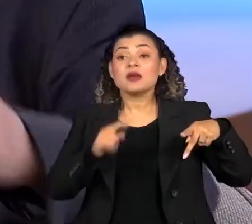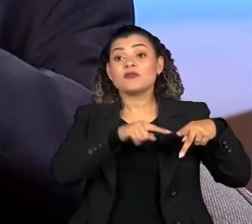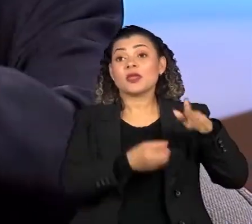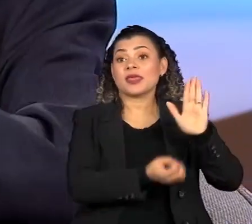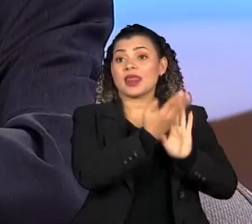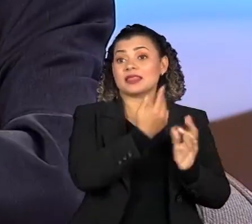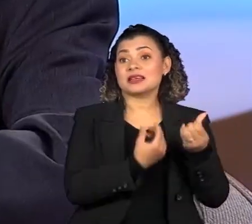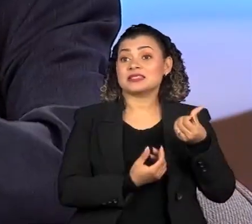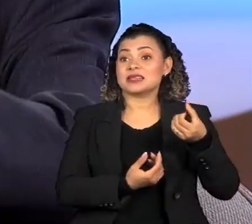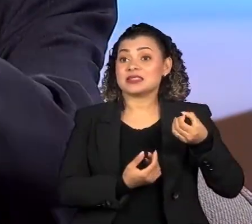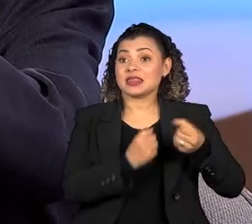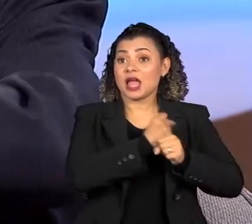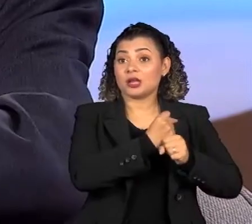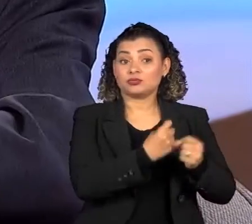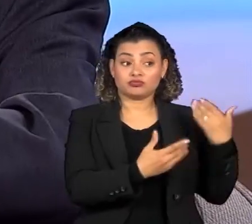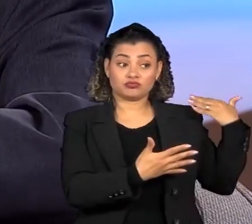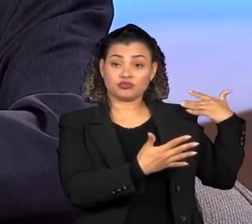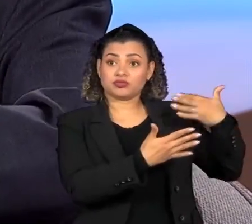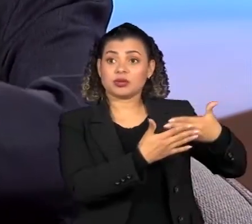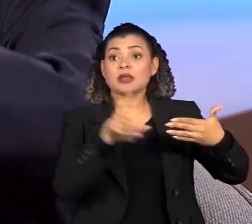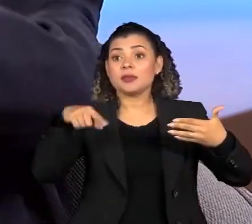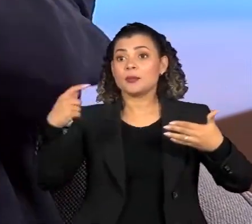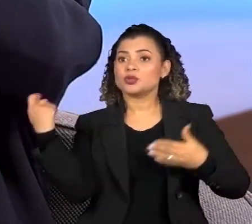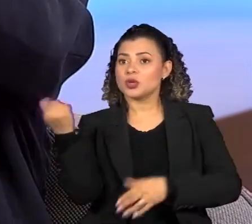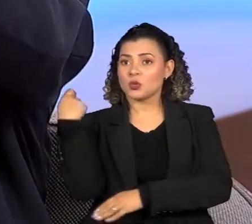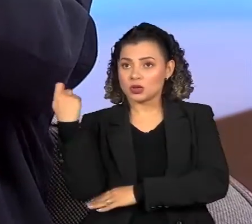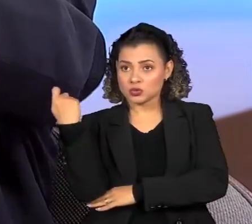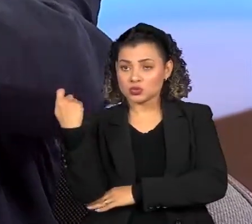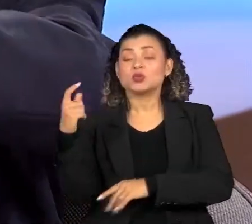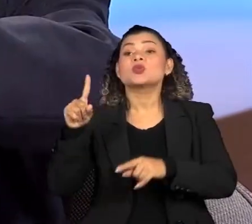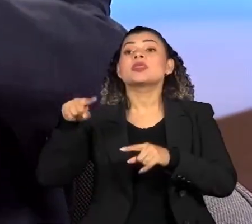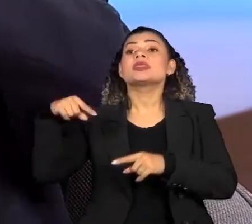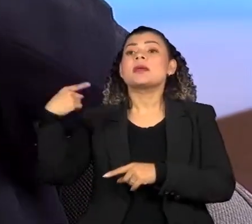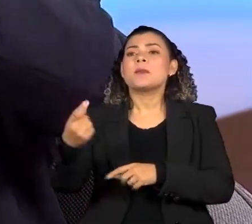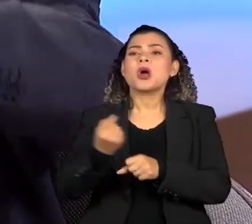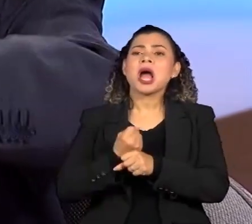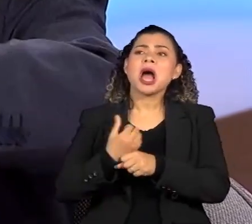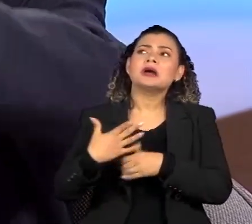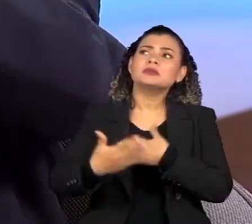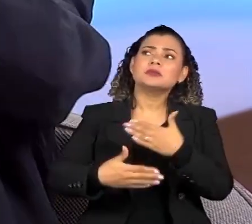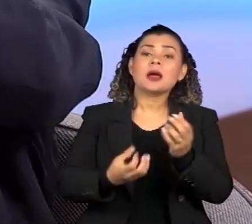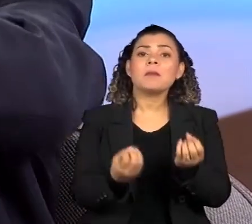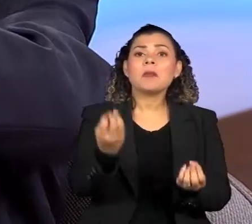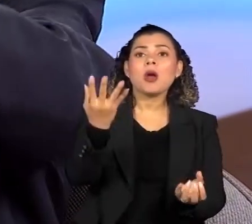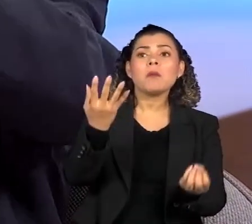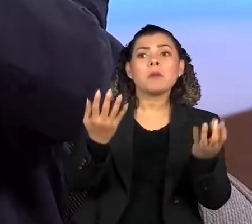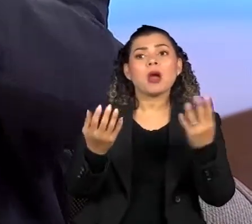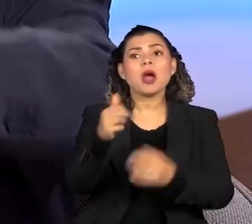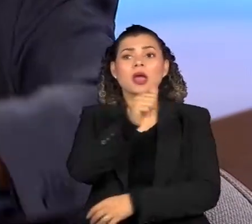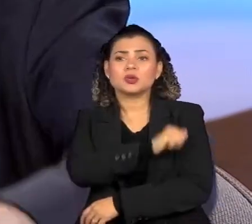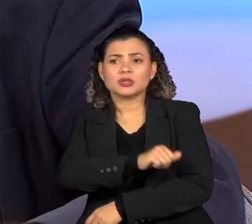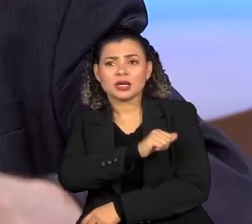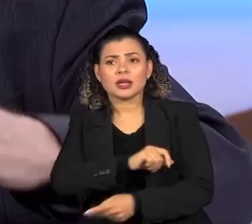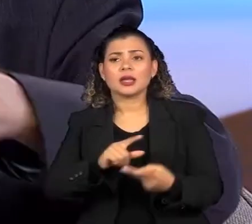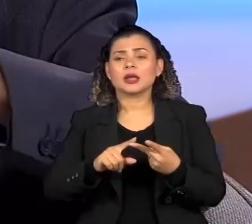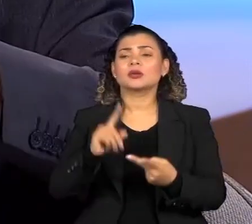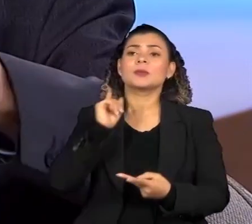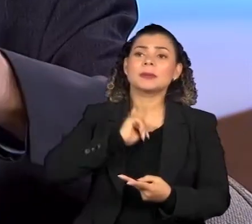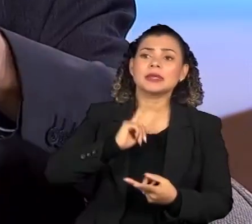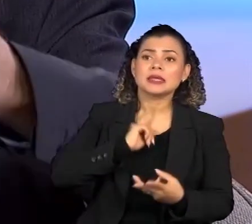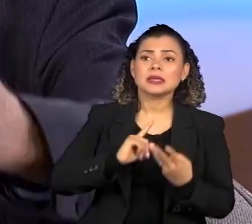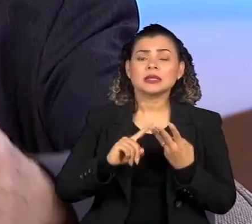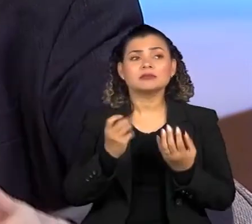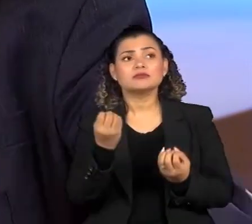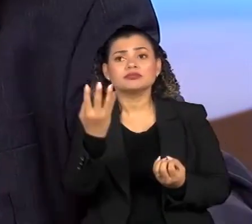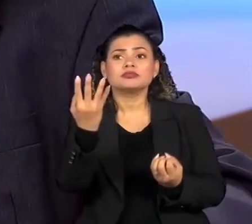pouco depois veio do Rio Grande do Sul e aí passou um longo período começaram a aparecer do Rio de Janeiro de Minas então